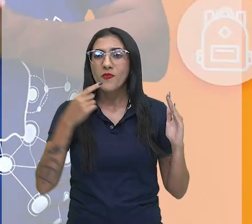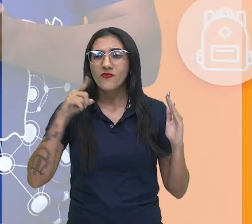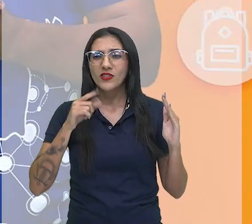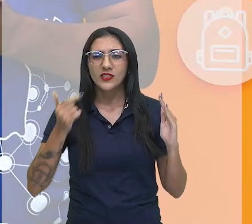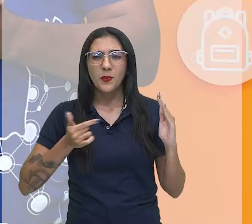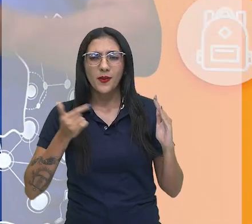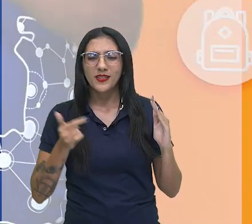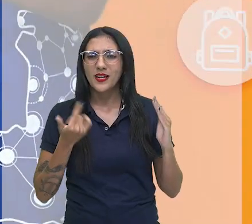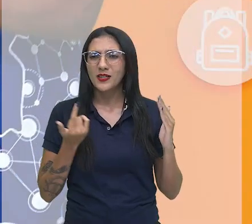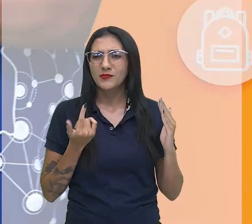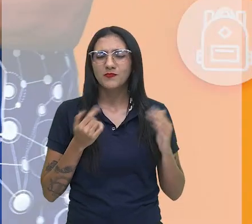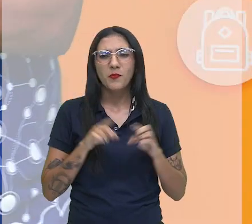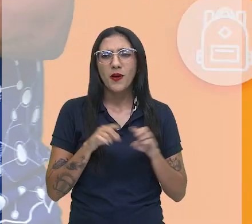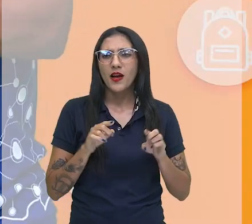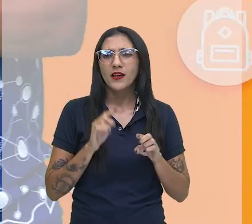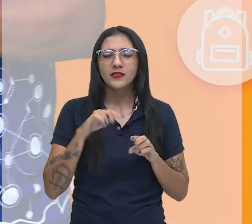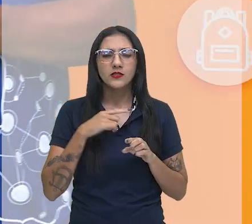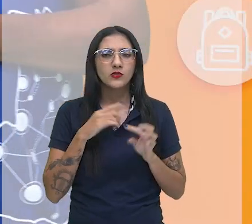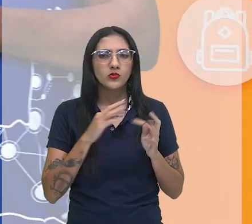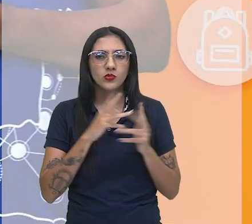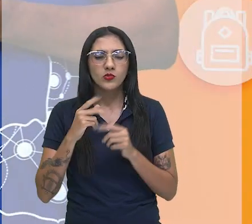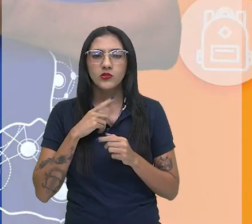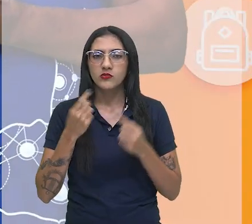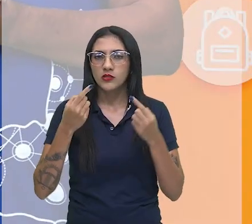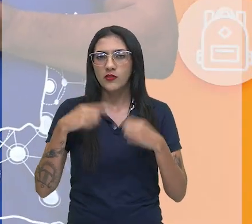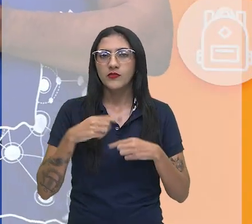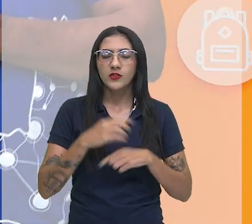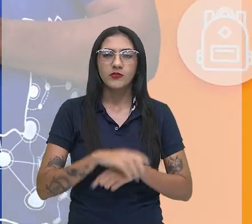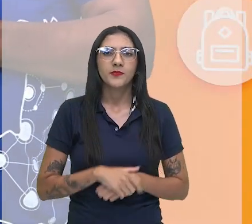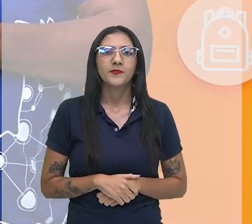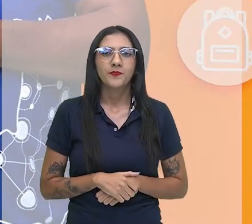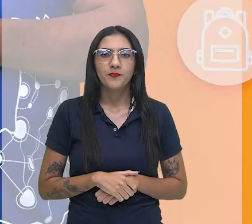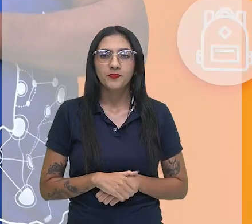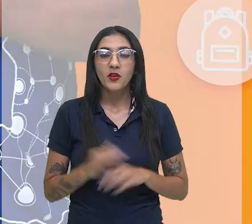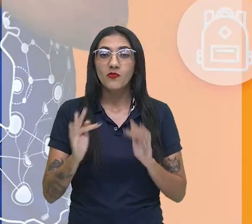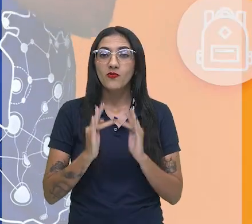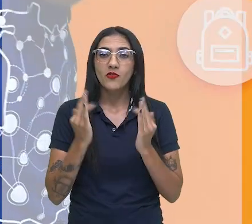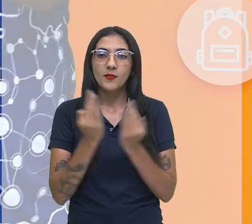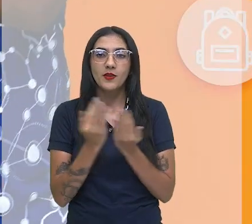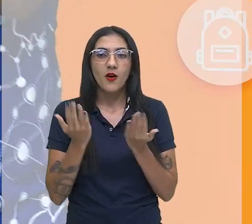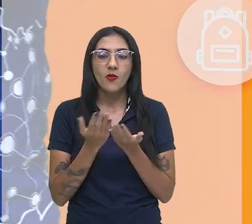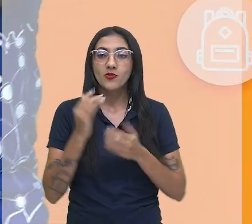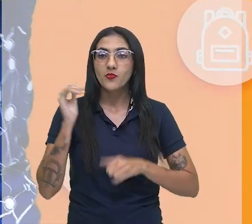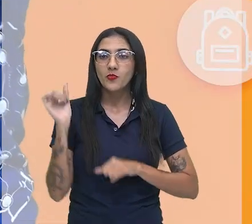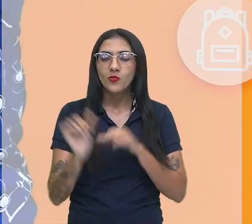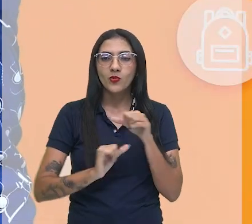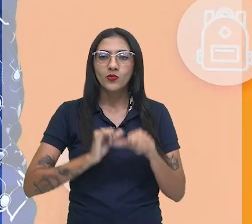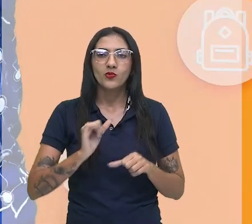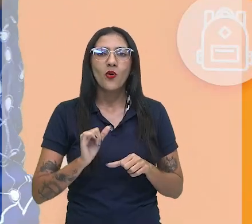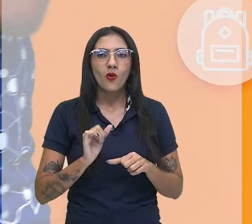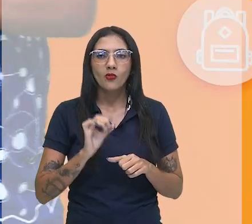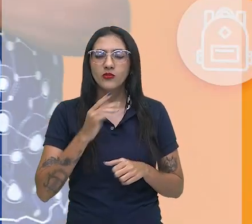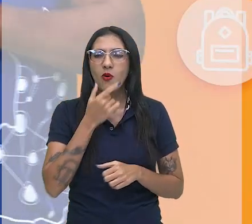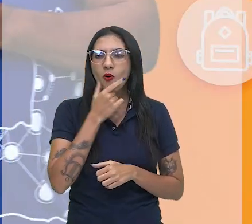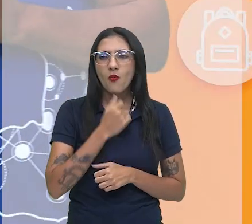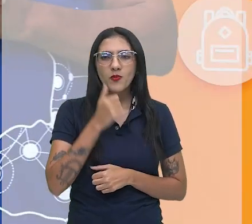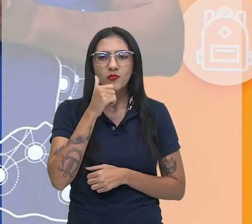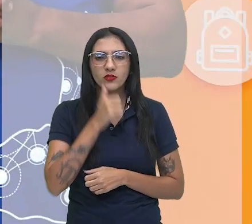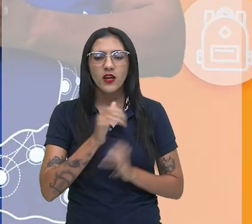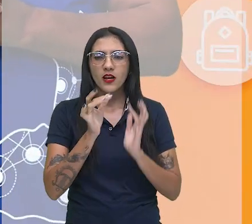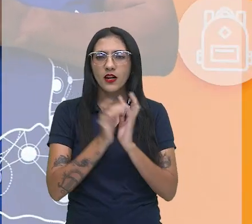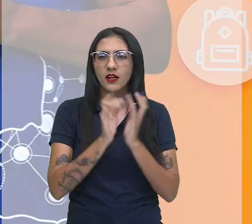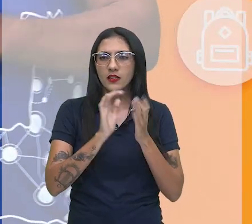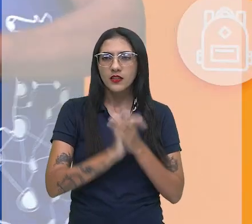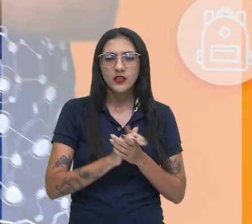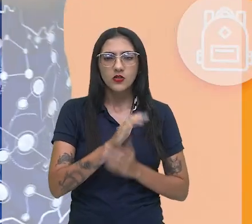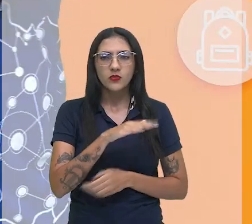são colocadas hoje como desafios, né? Até porque as famílias mudaram, não é mais só papai, mamãe e filhinho, né? Não é